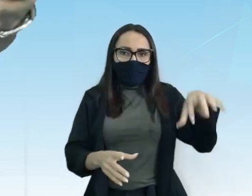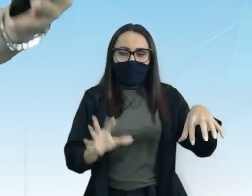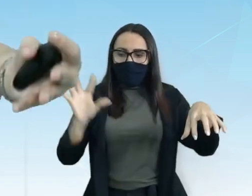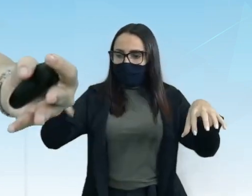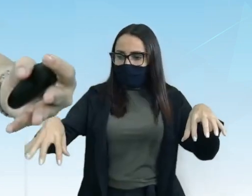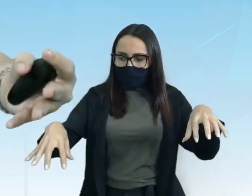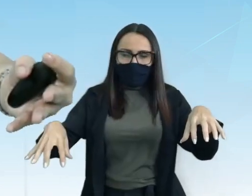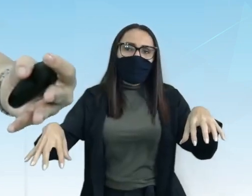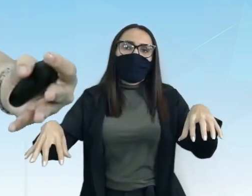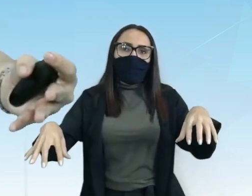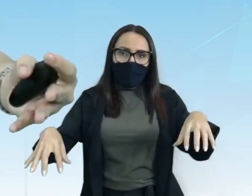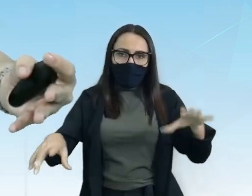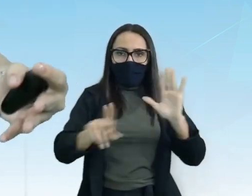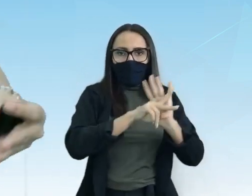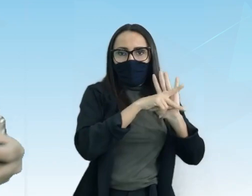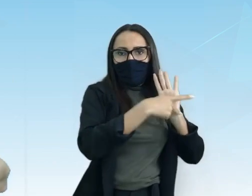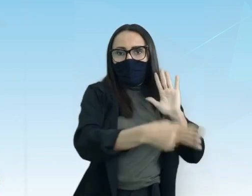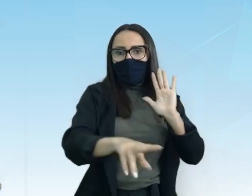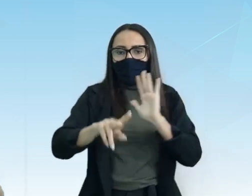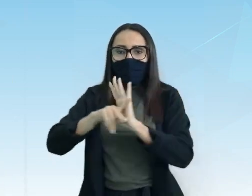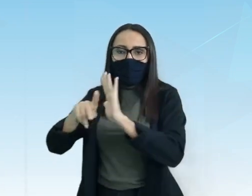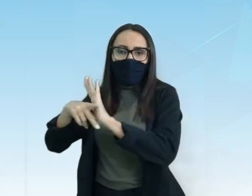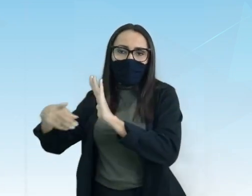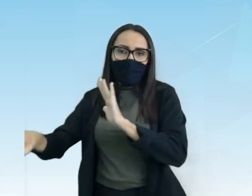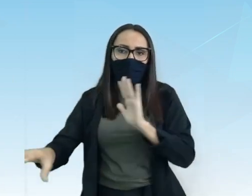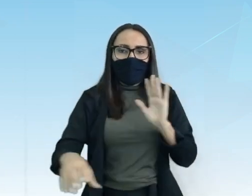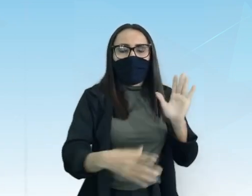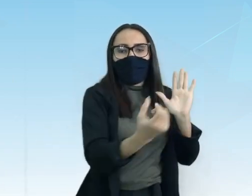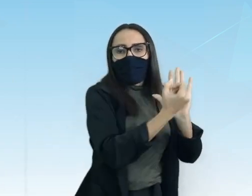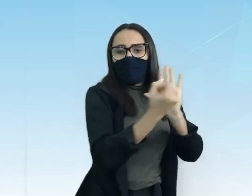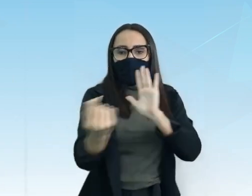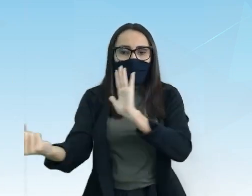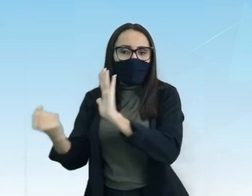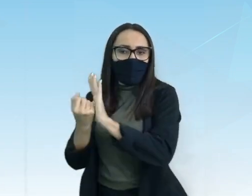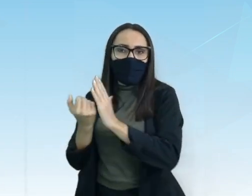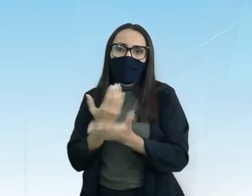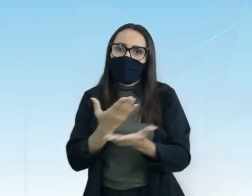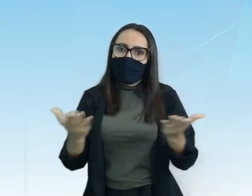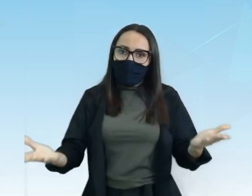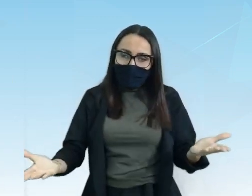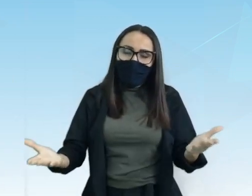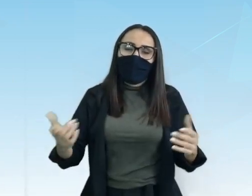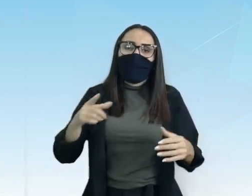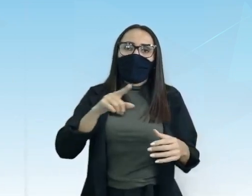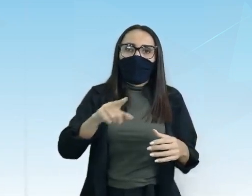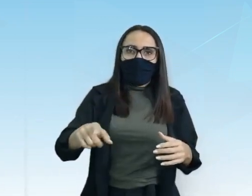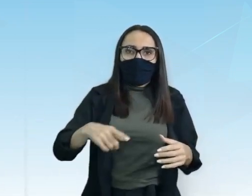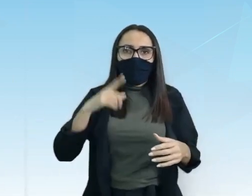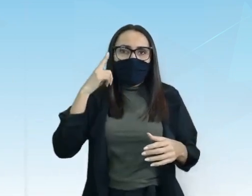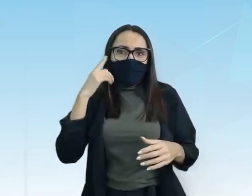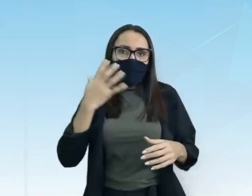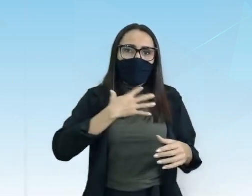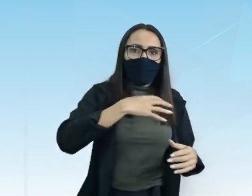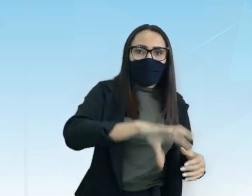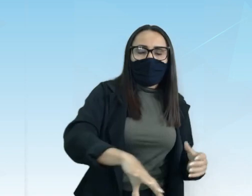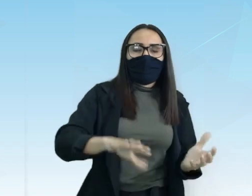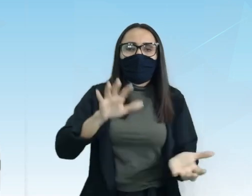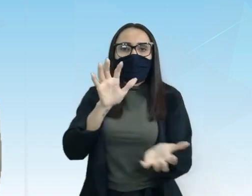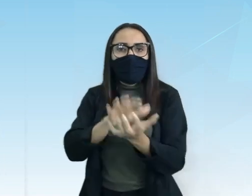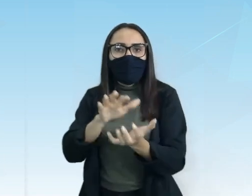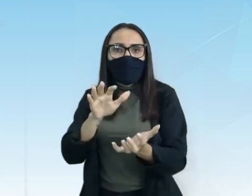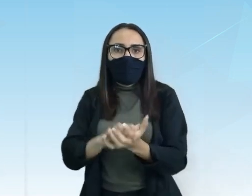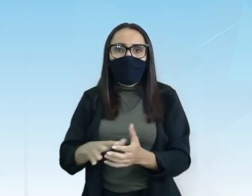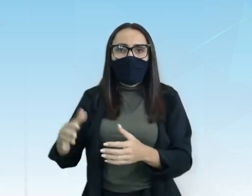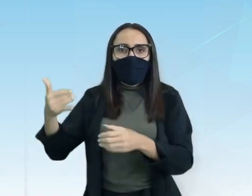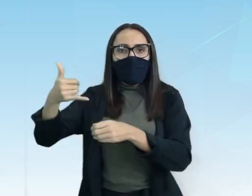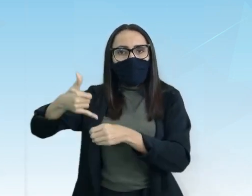utilizam marcas próprias de uma determinada região, como eu falei. É por isso que você entende, é da Bahia, de Pernambuco, do Rio Grande do